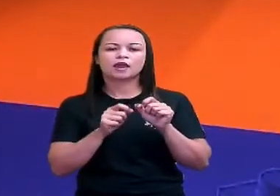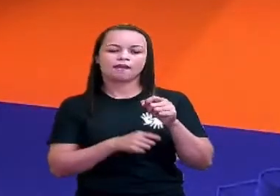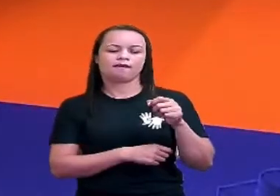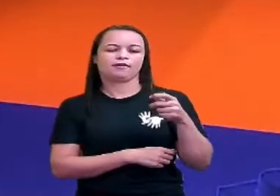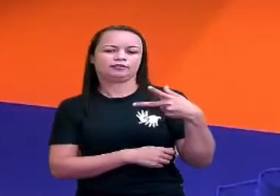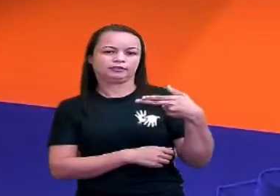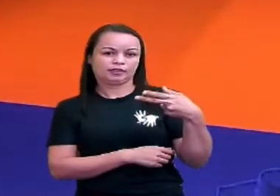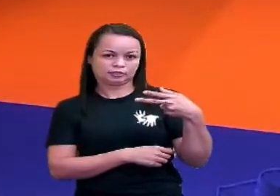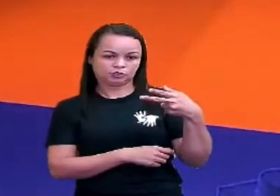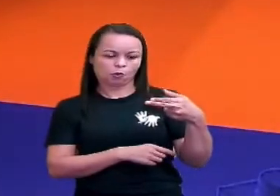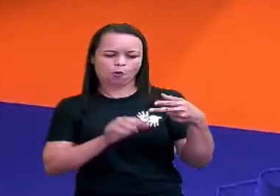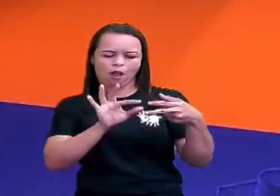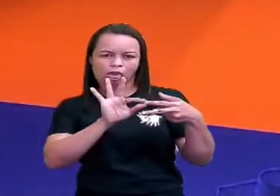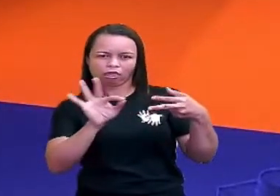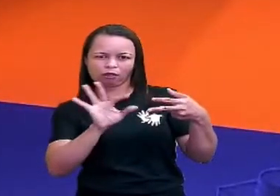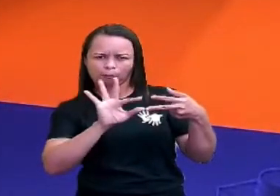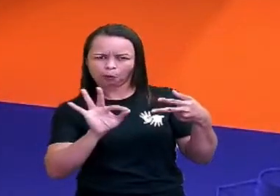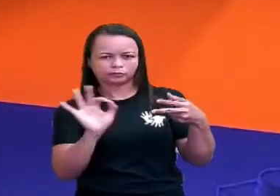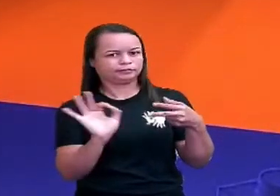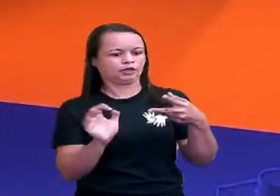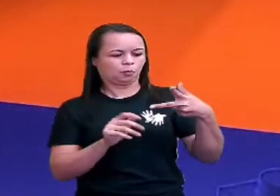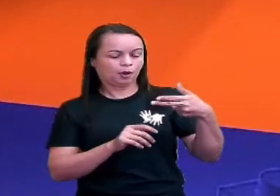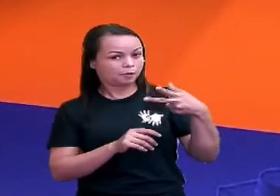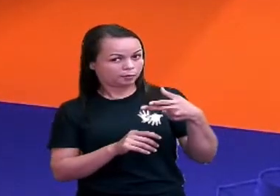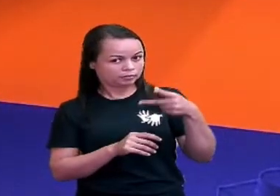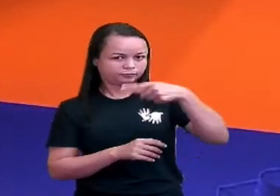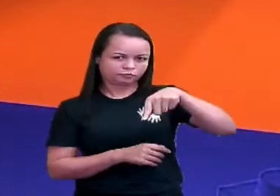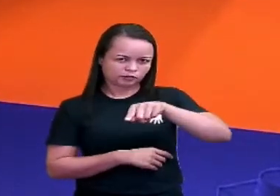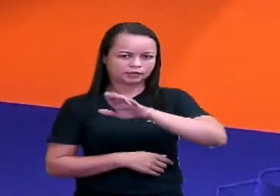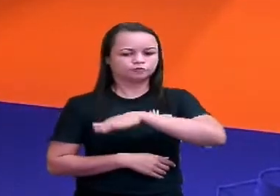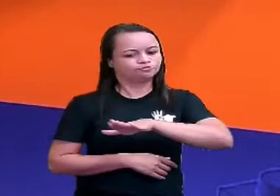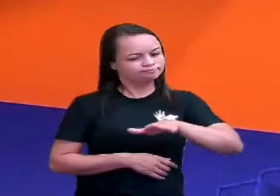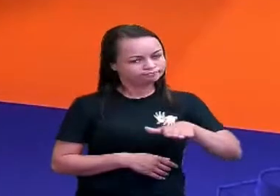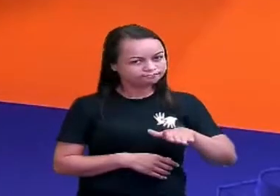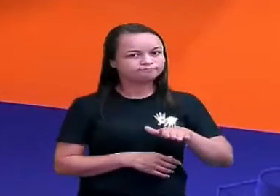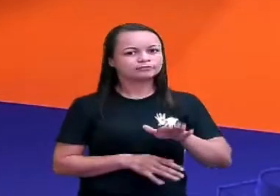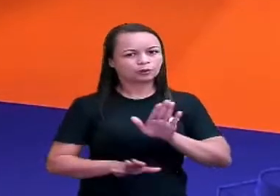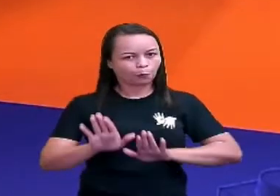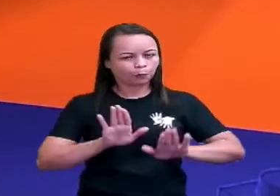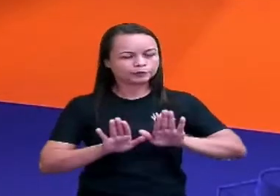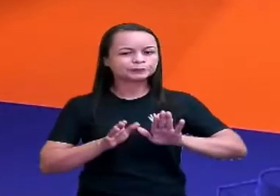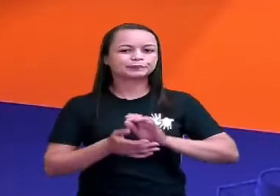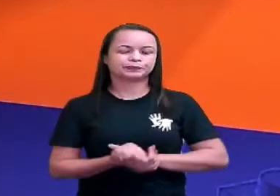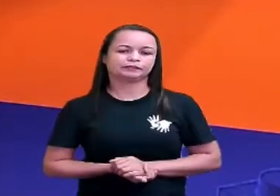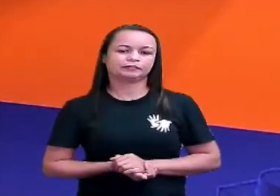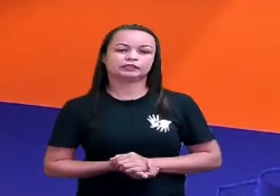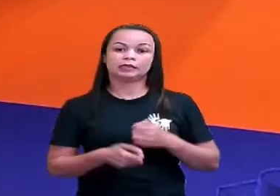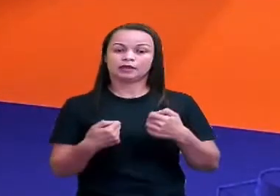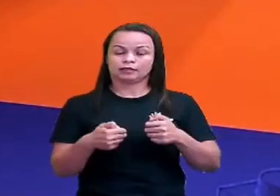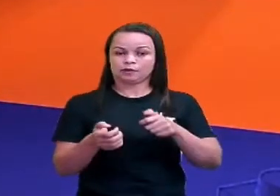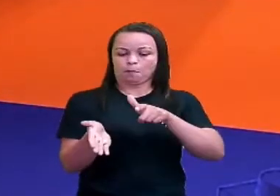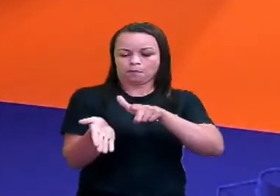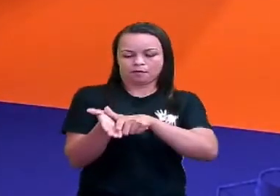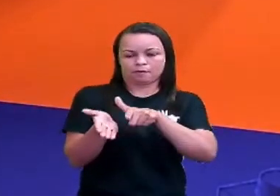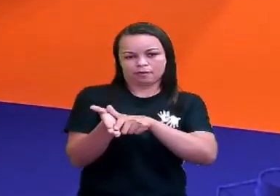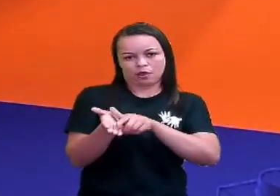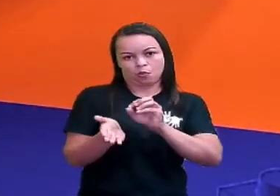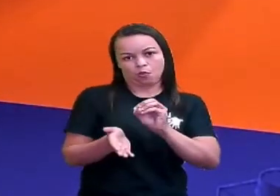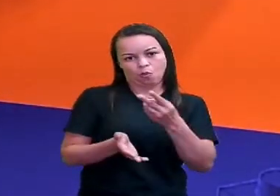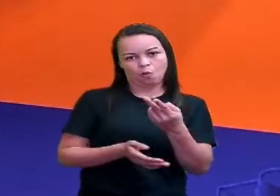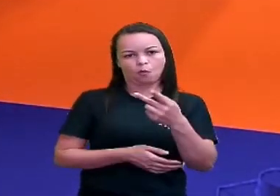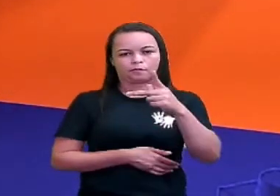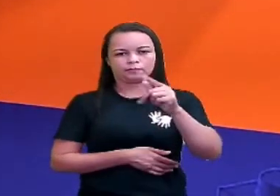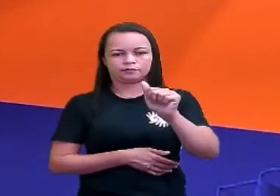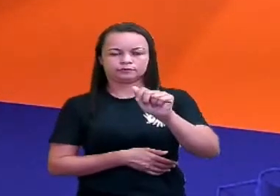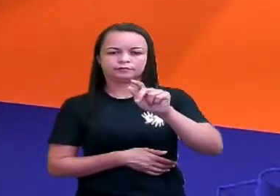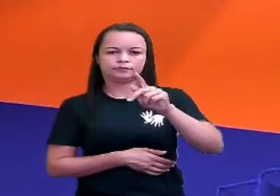sem ponta, tá? Para as crianças. Precisa papel ou papelão. A gente vai precisar